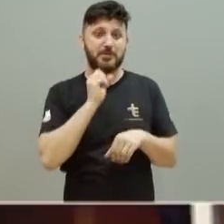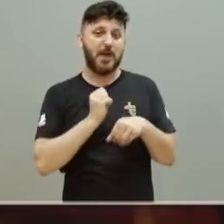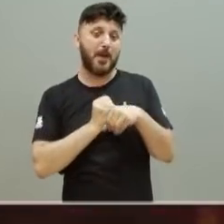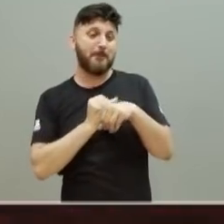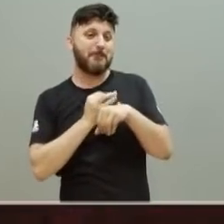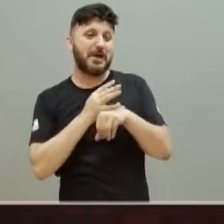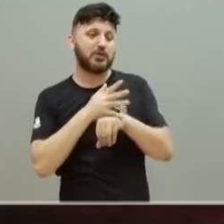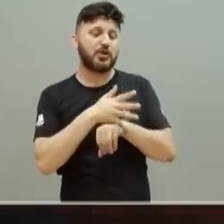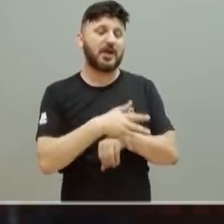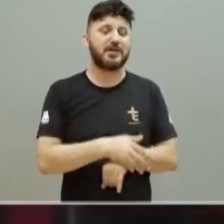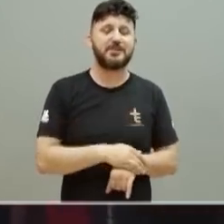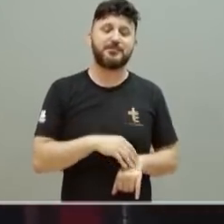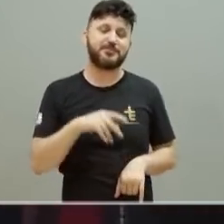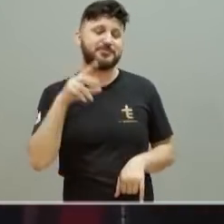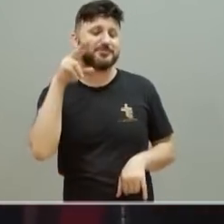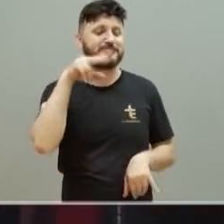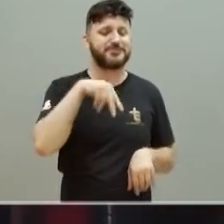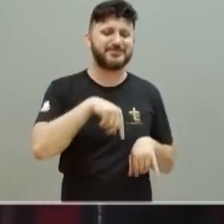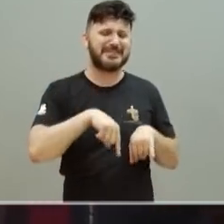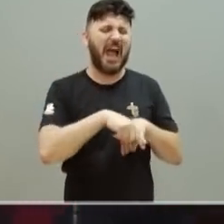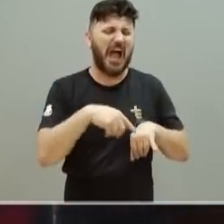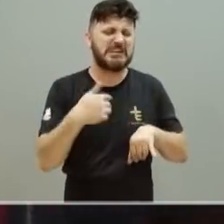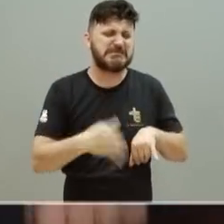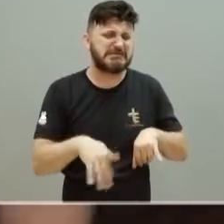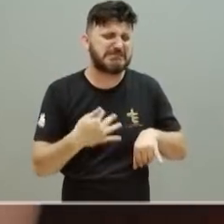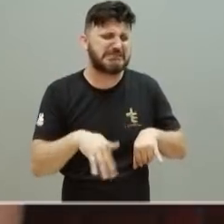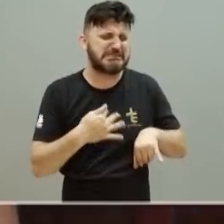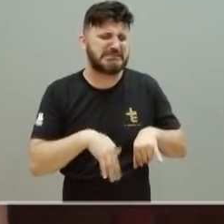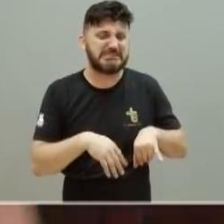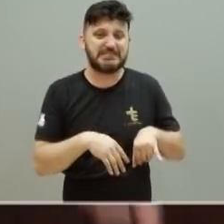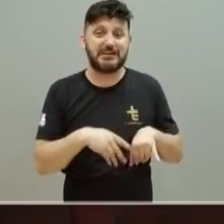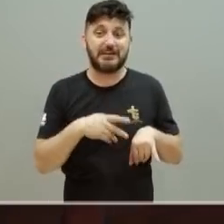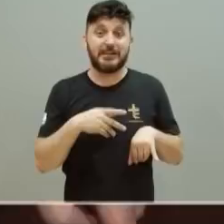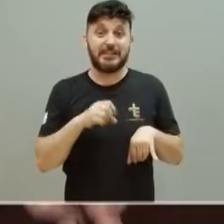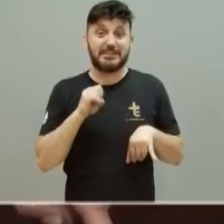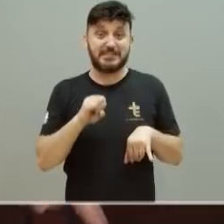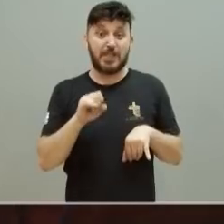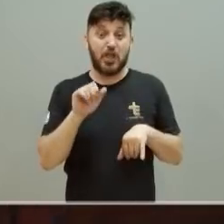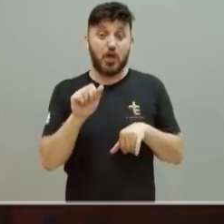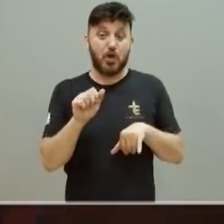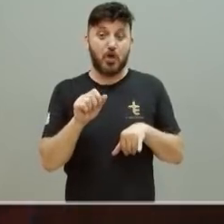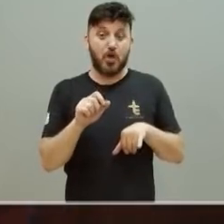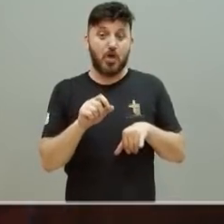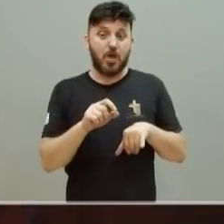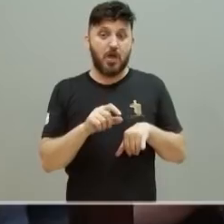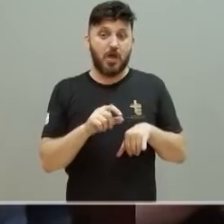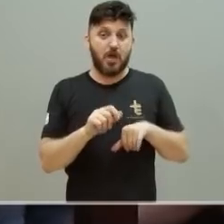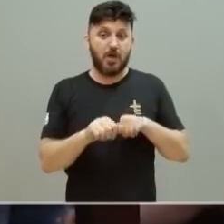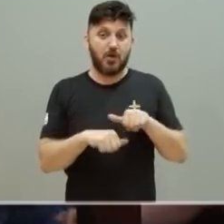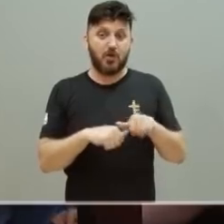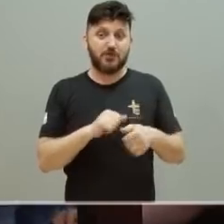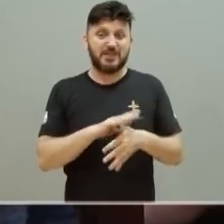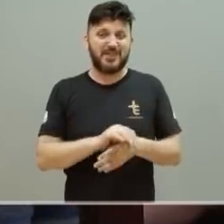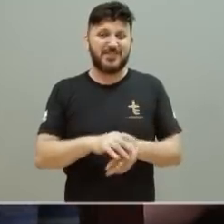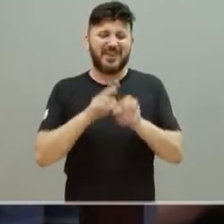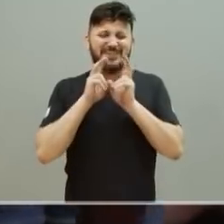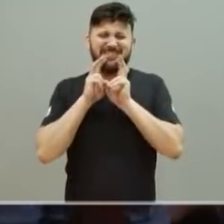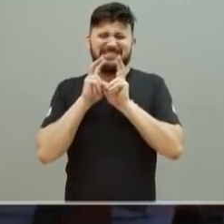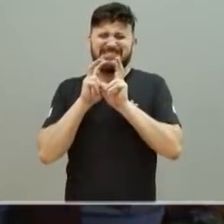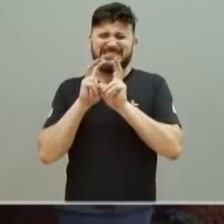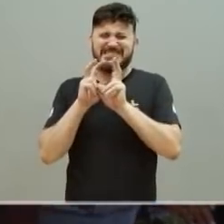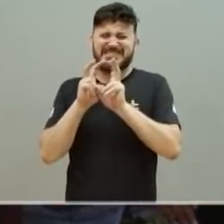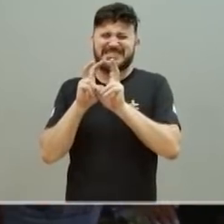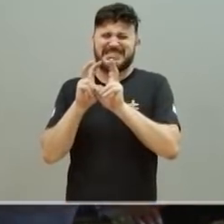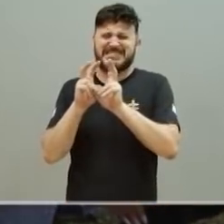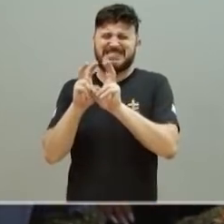banheiro, socou o dedinho na quina da cama. Quer ver se você está convertido? A hora que você mete o dedinho na quina da cama, você sai gritando: